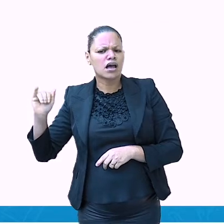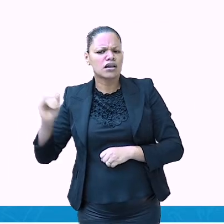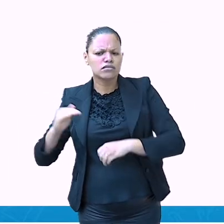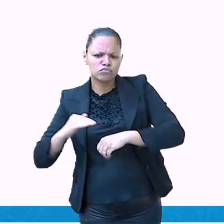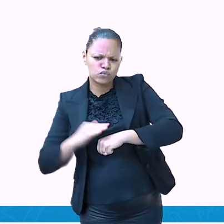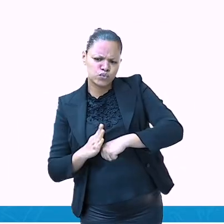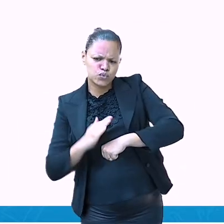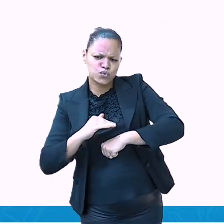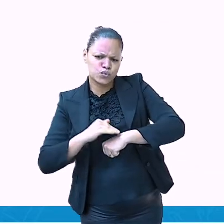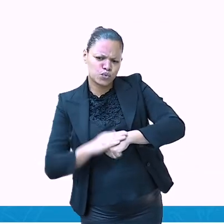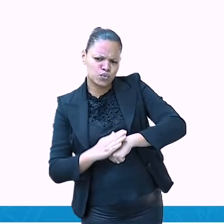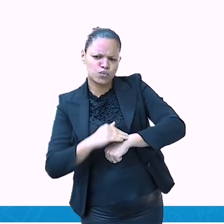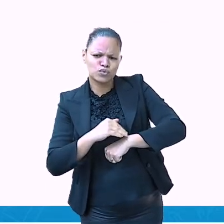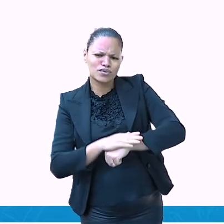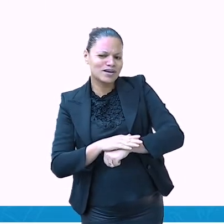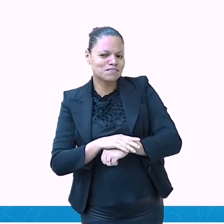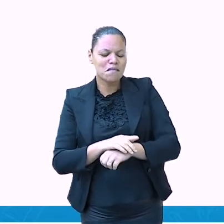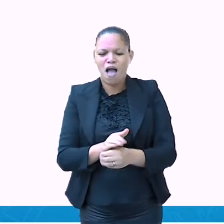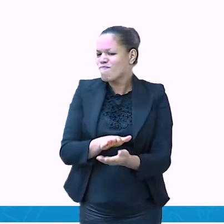peixe cartilaginoso.